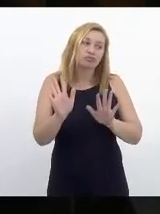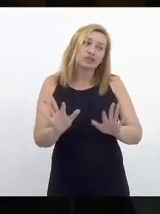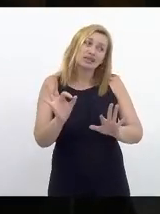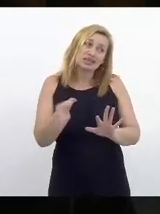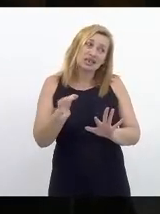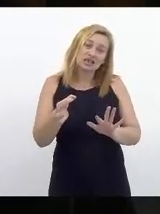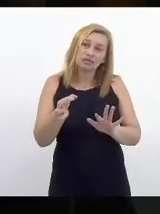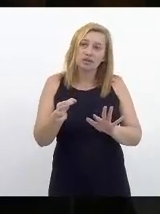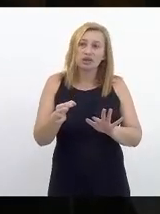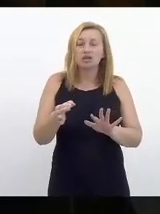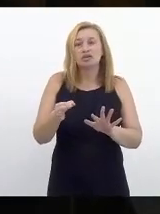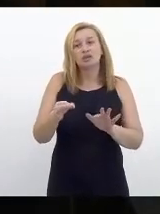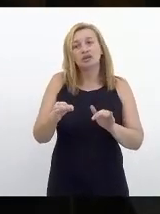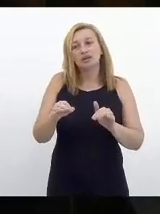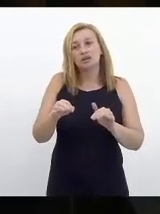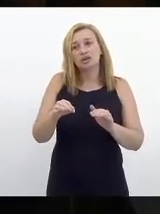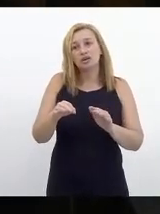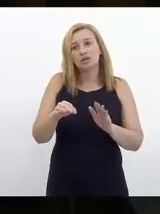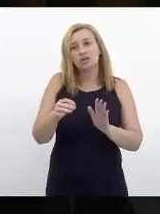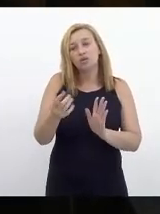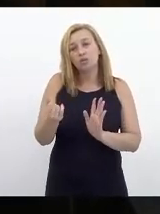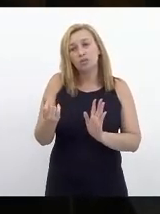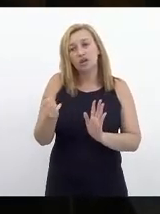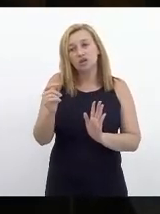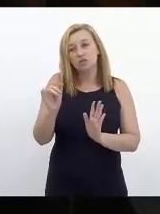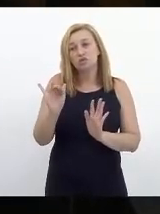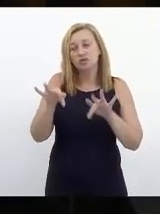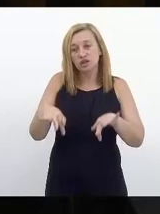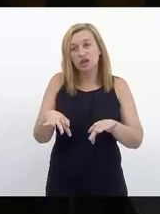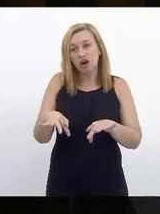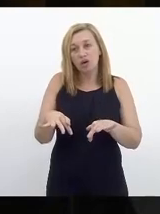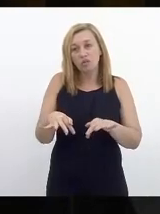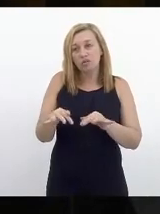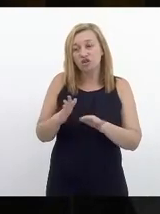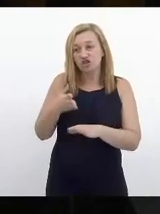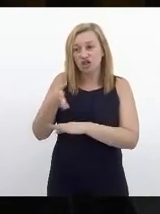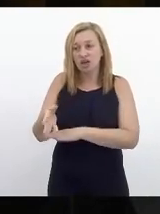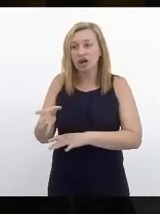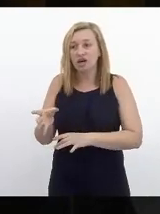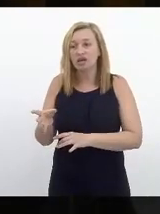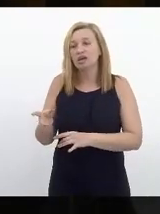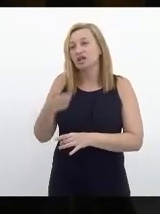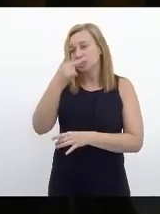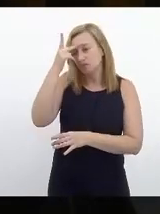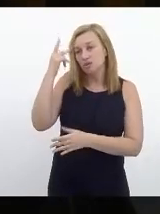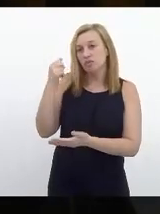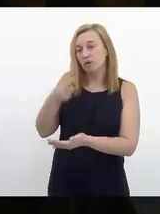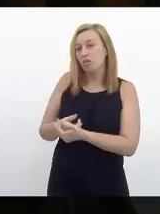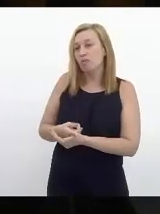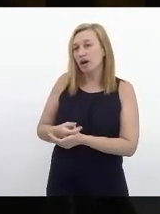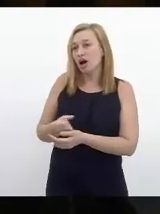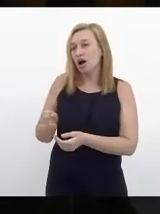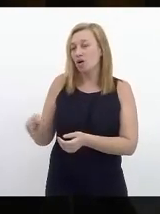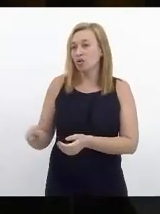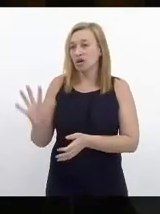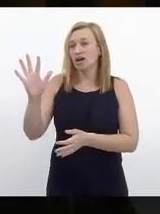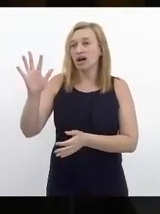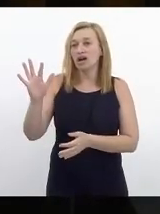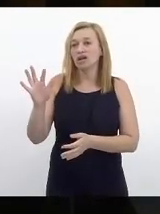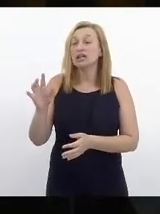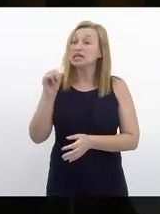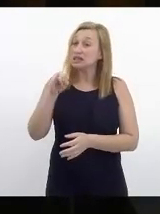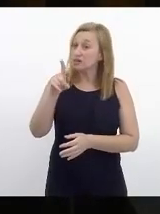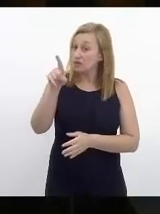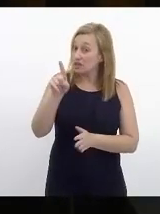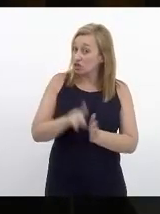preço básico, ele aumenta, o preço final para o consumidor aumenta. Se você diminuir, olha o que